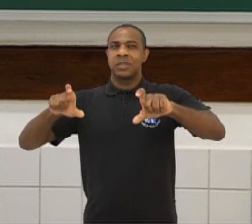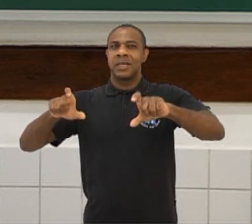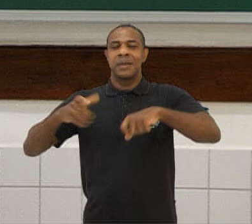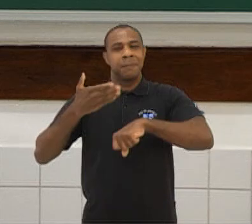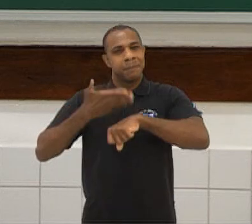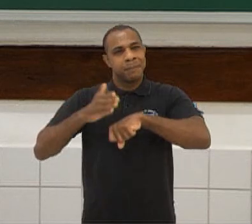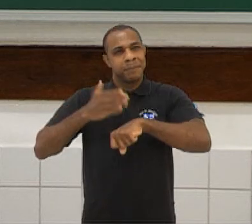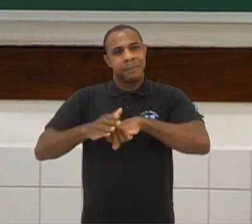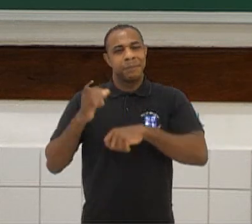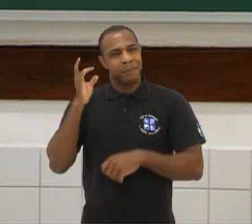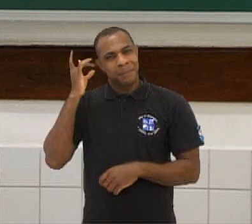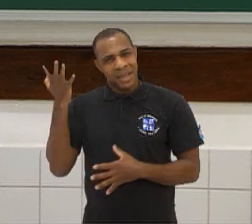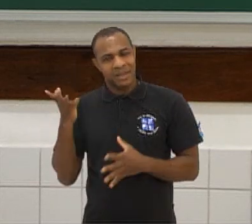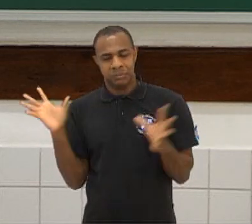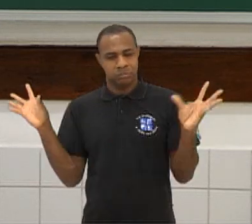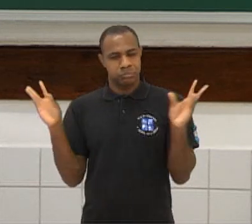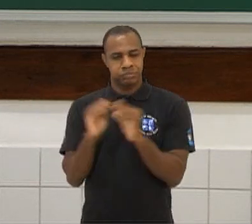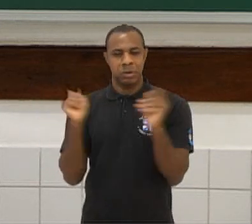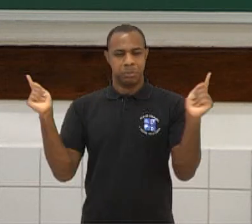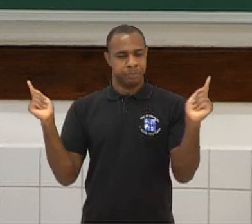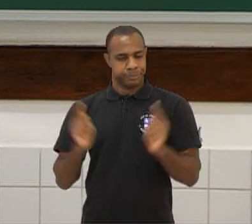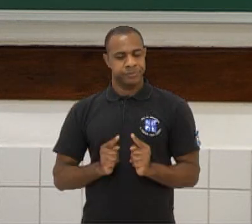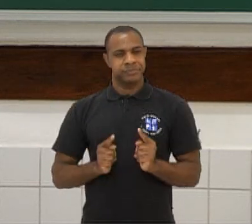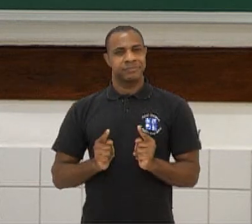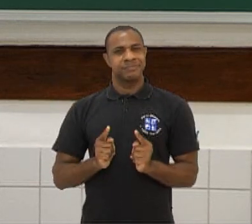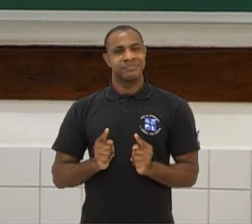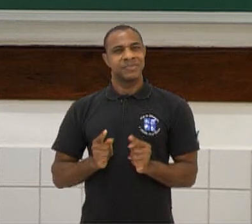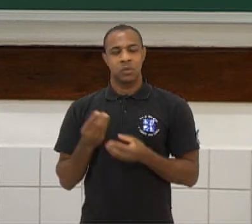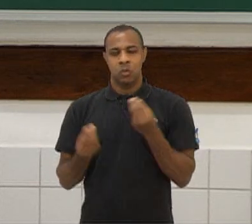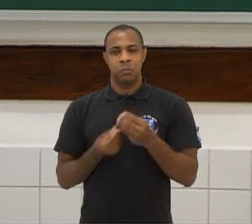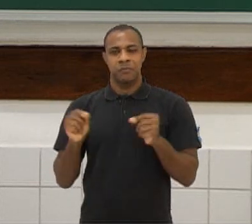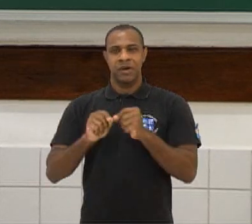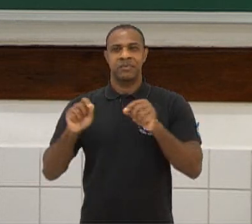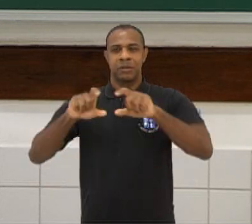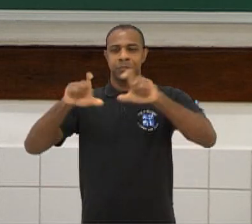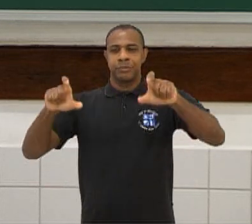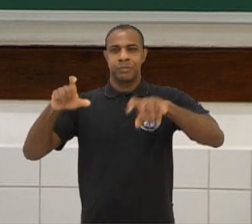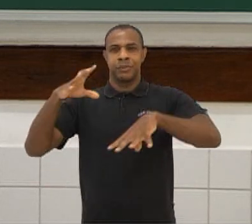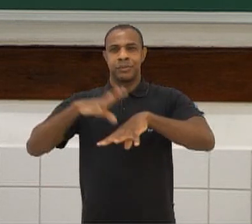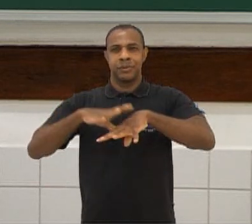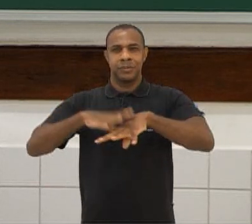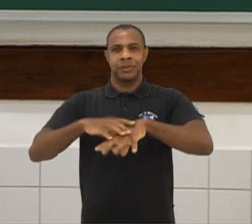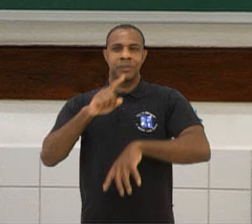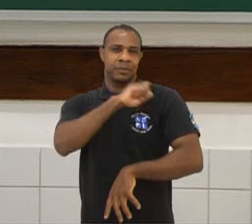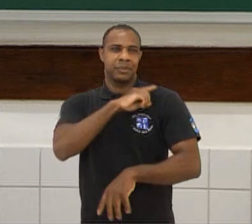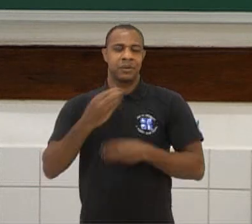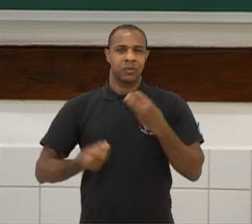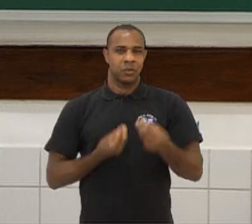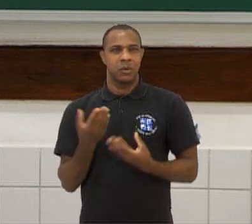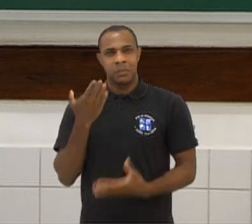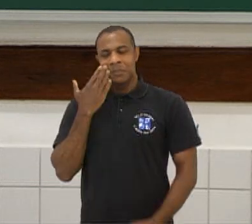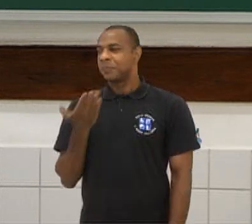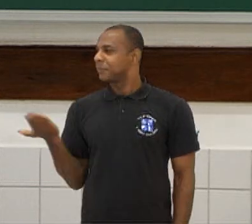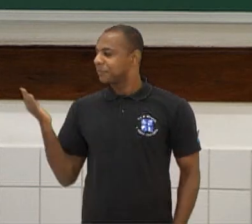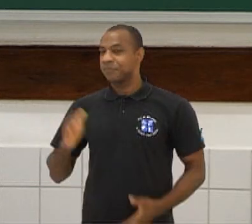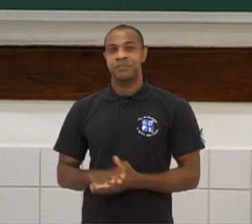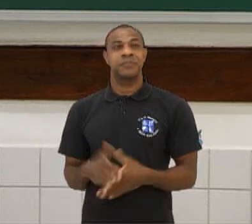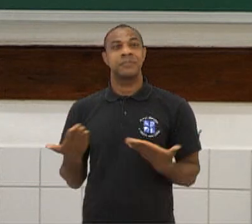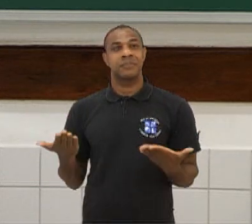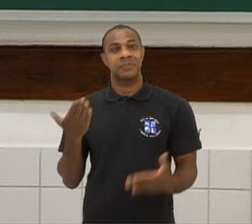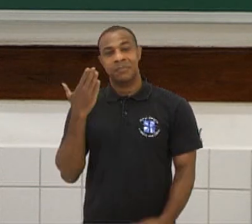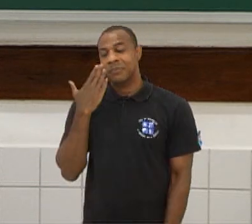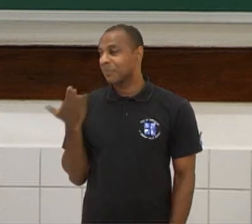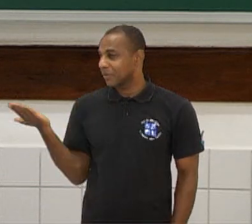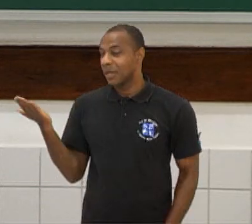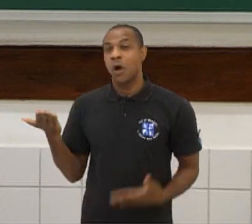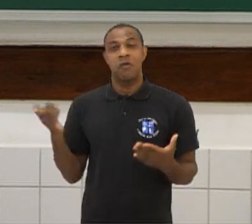dizer, aquela forma mais resumida de resolver uma equação. E nós vamos continuar trabalhando com isso na